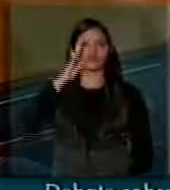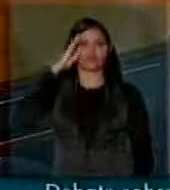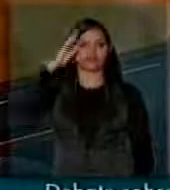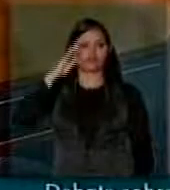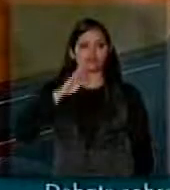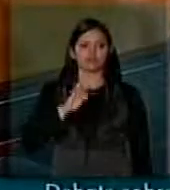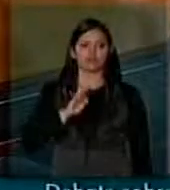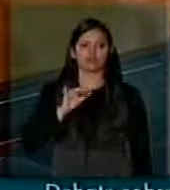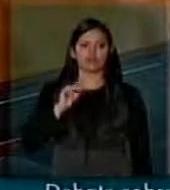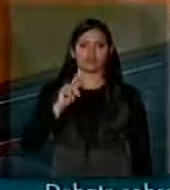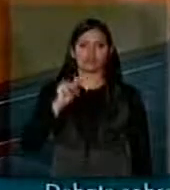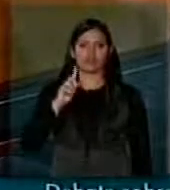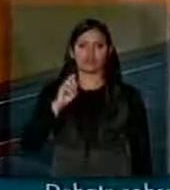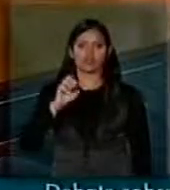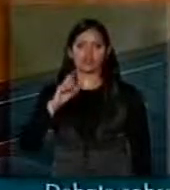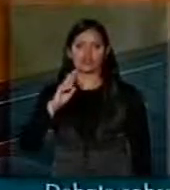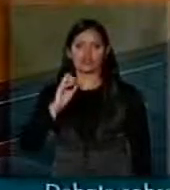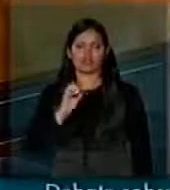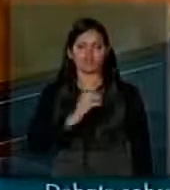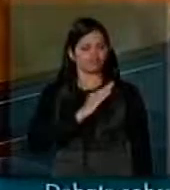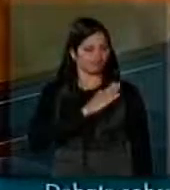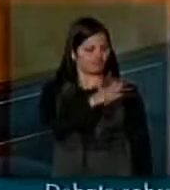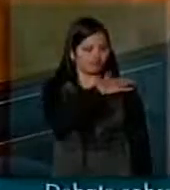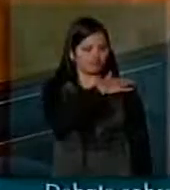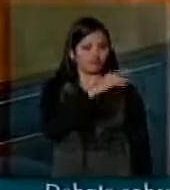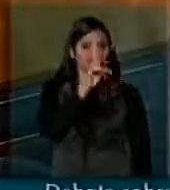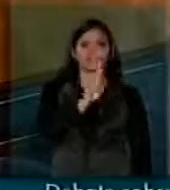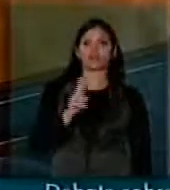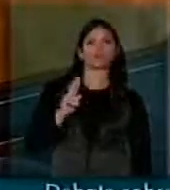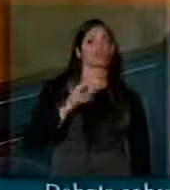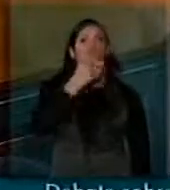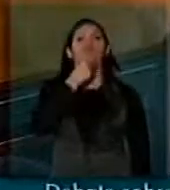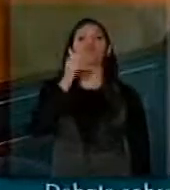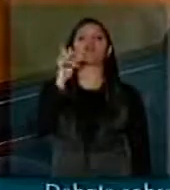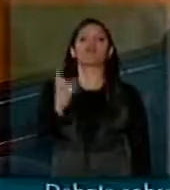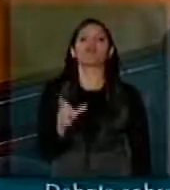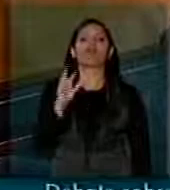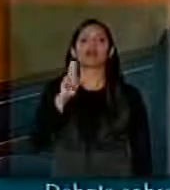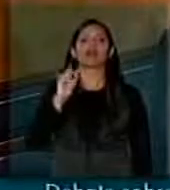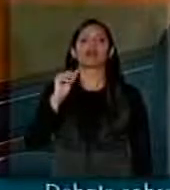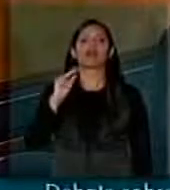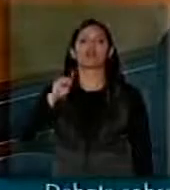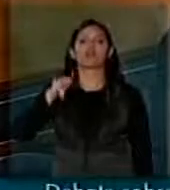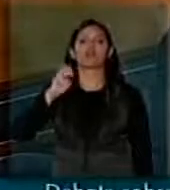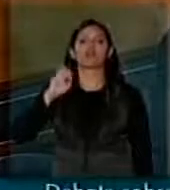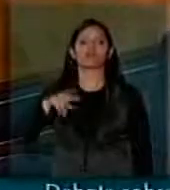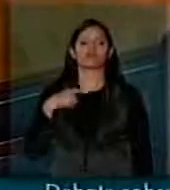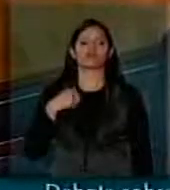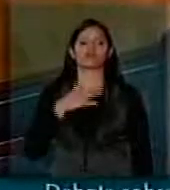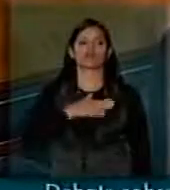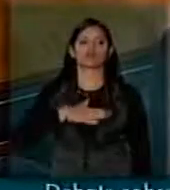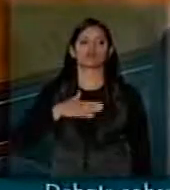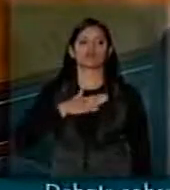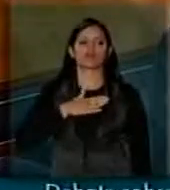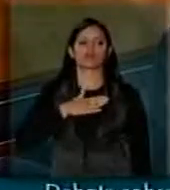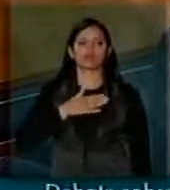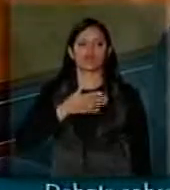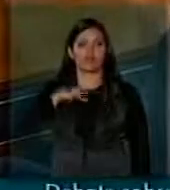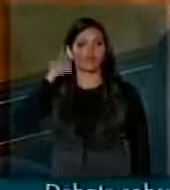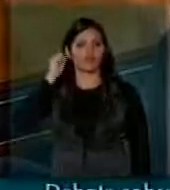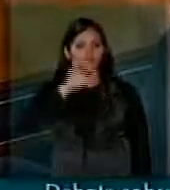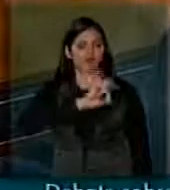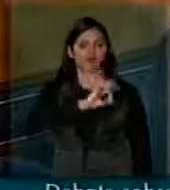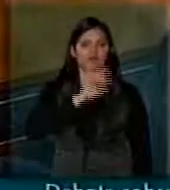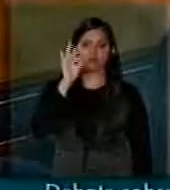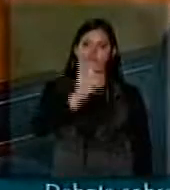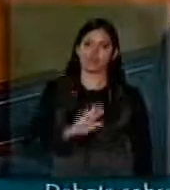Brigadeiro Ramon, né, realmente o que nós gostaríamos de ouvir da Polícia Federal, que tem feito um